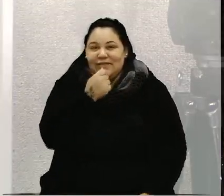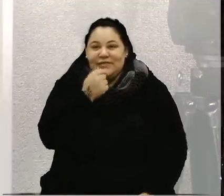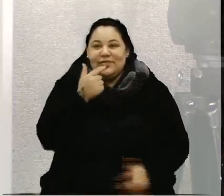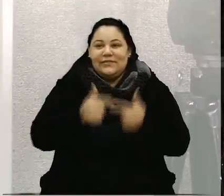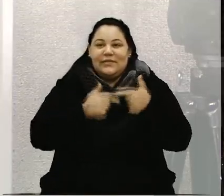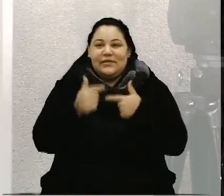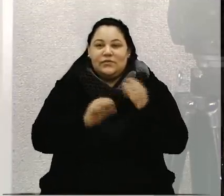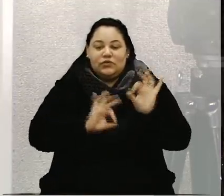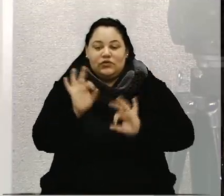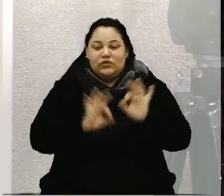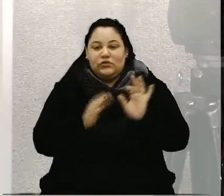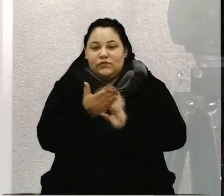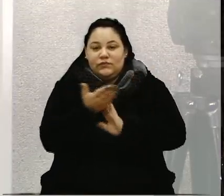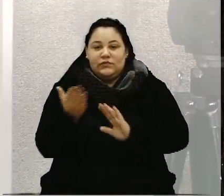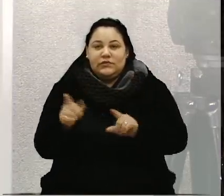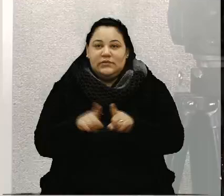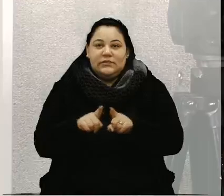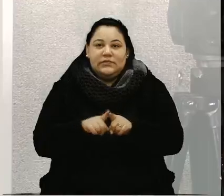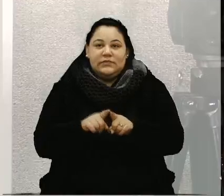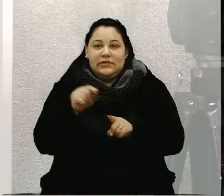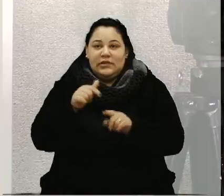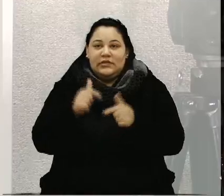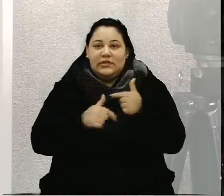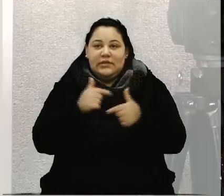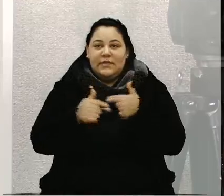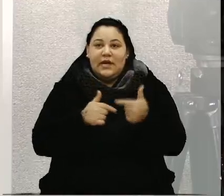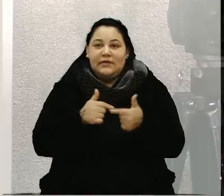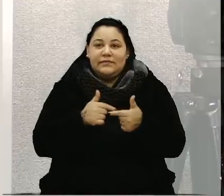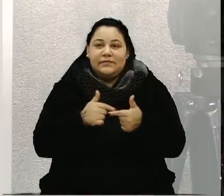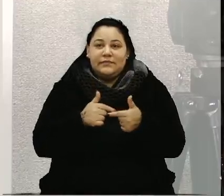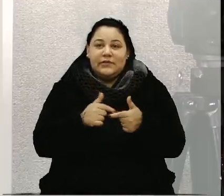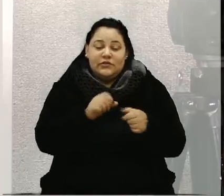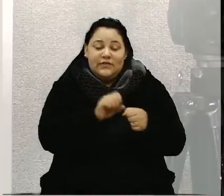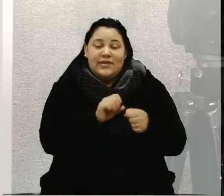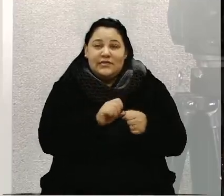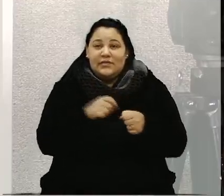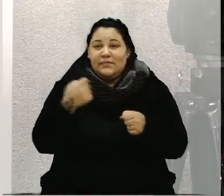vocês. Esse trabalho realizado aí precisa ser